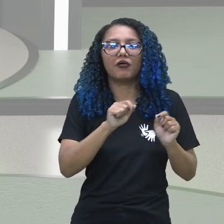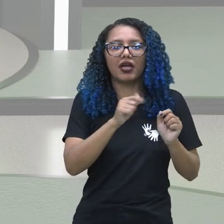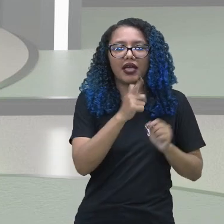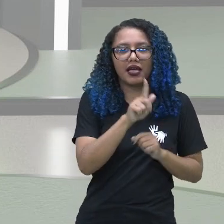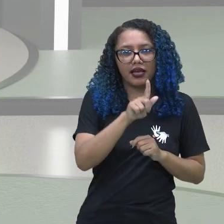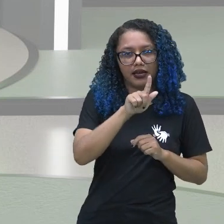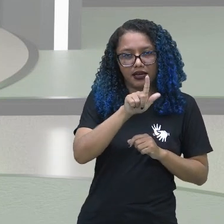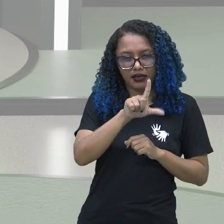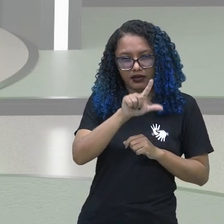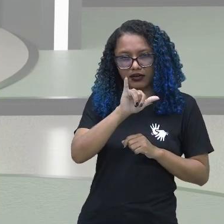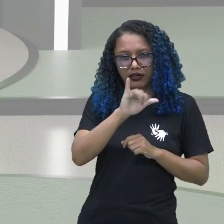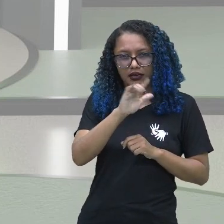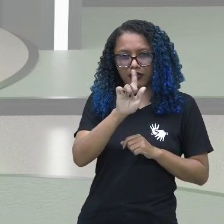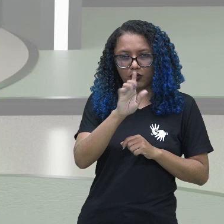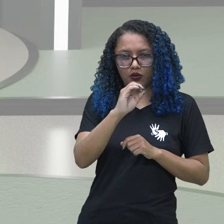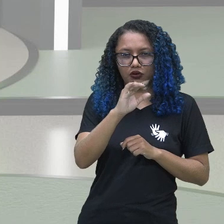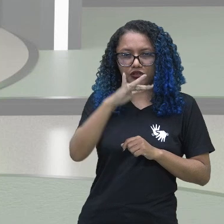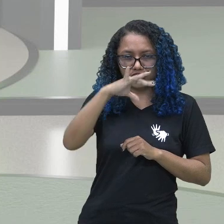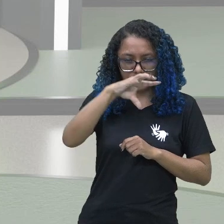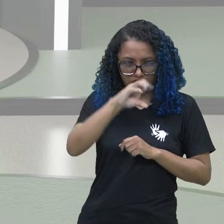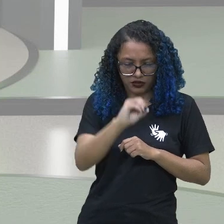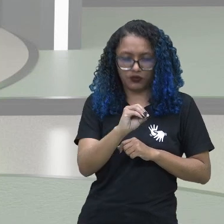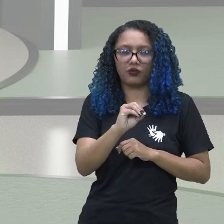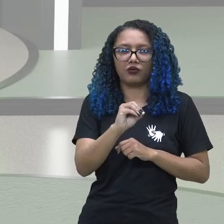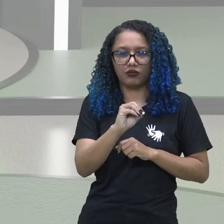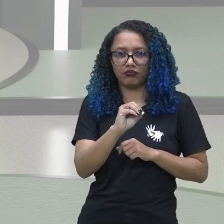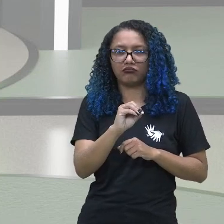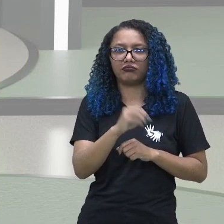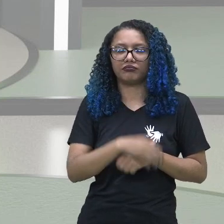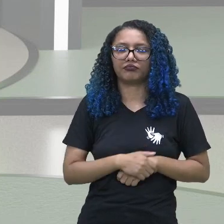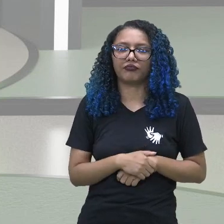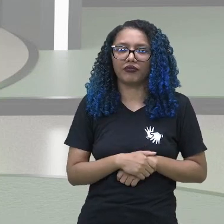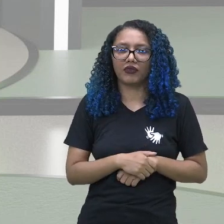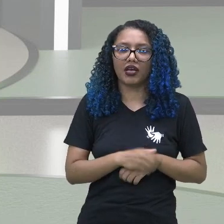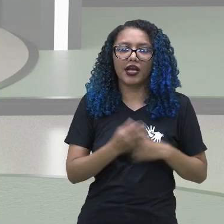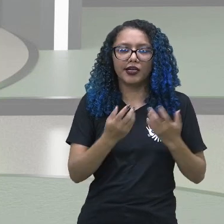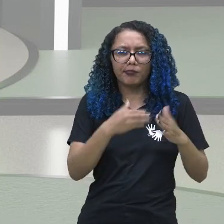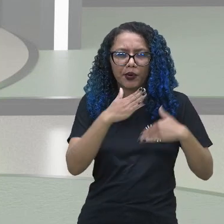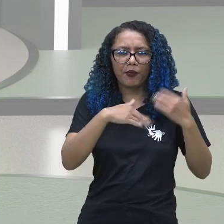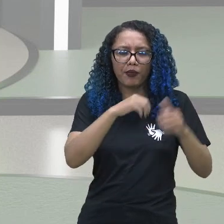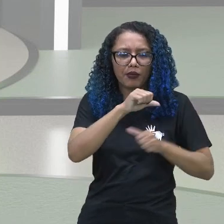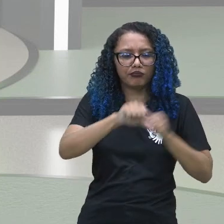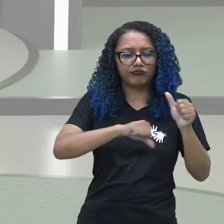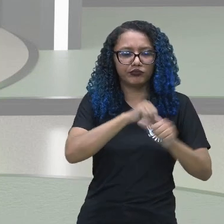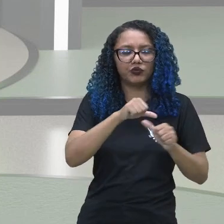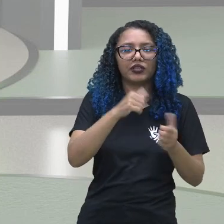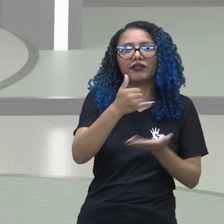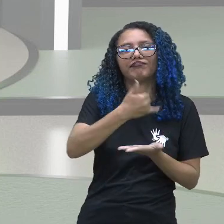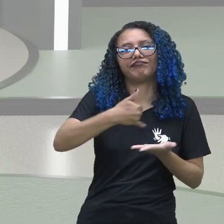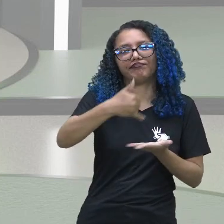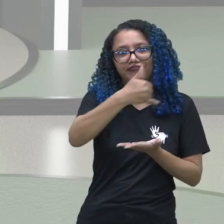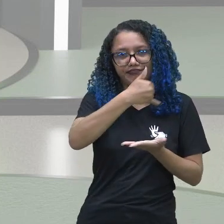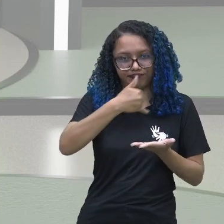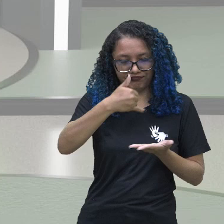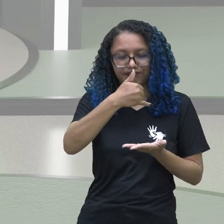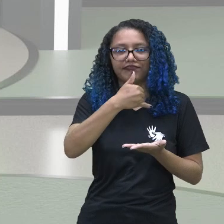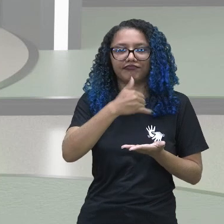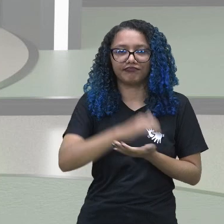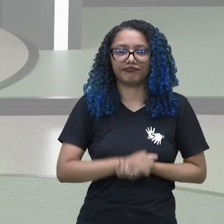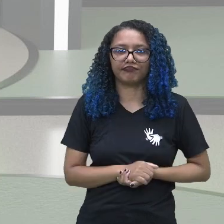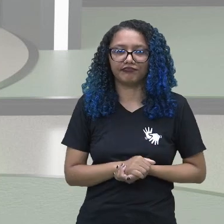esse glicogênio, em alguns processos metabólicos, vai se transformar em lipídio, né? Glicogênio e